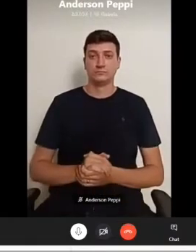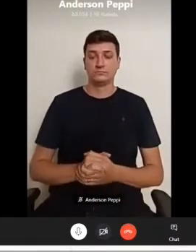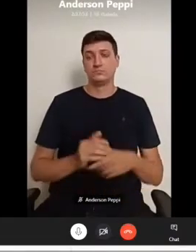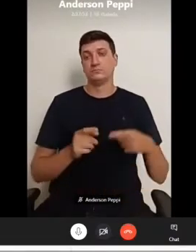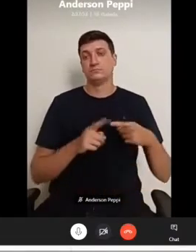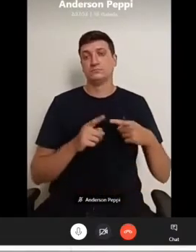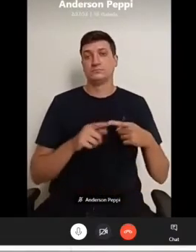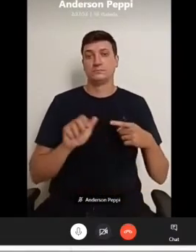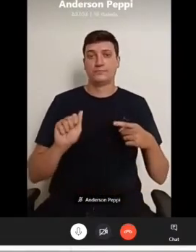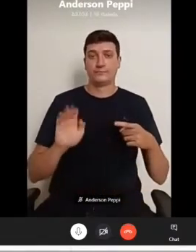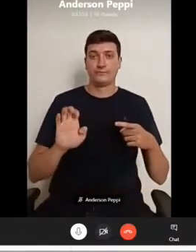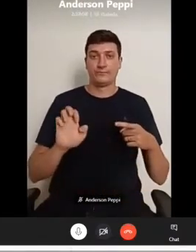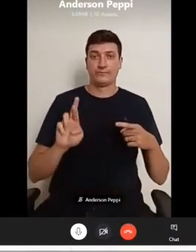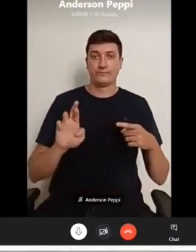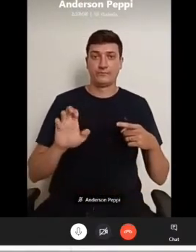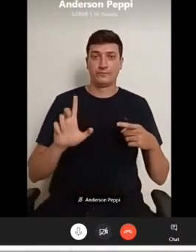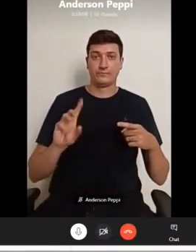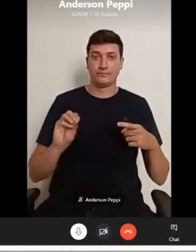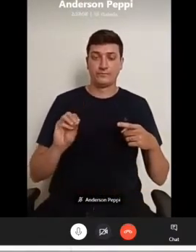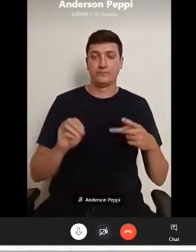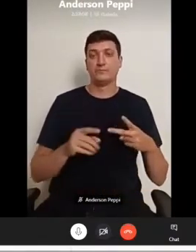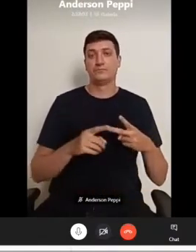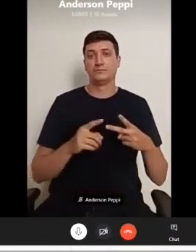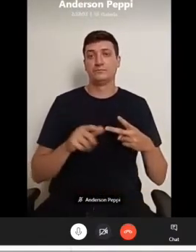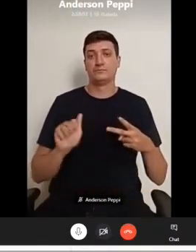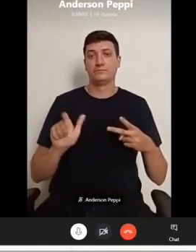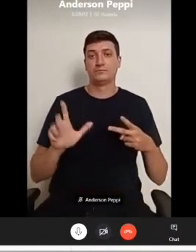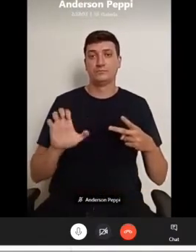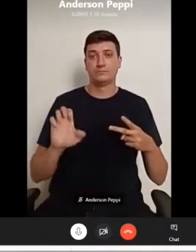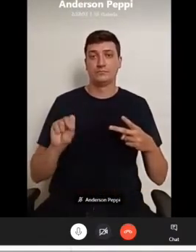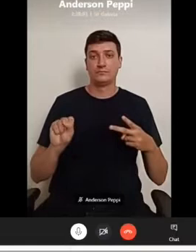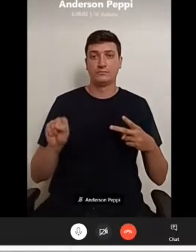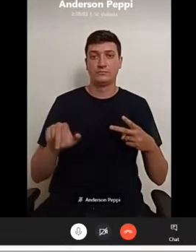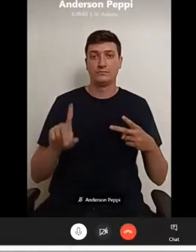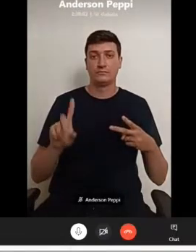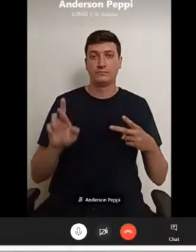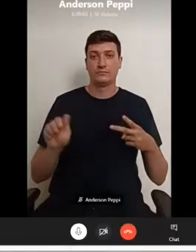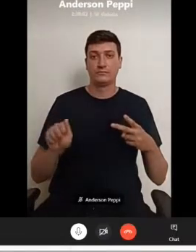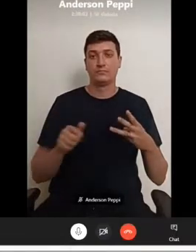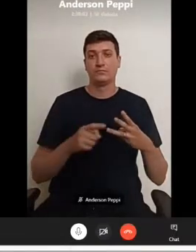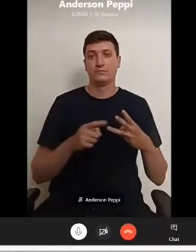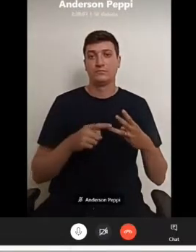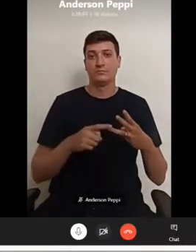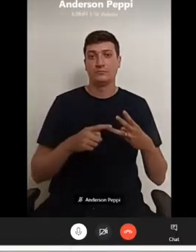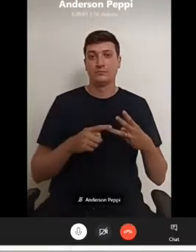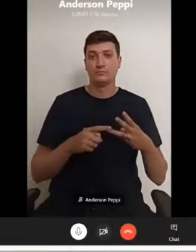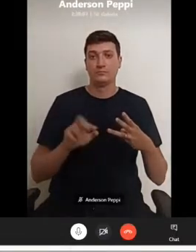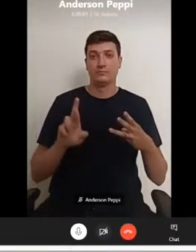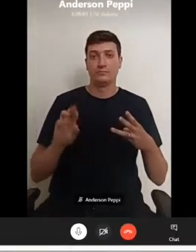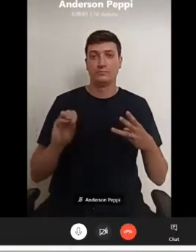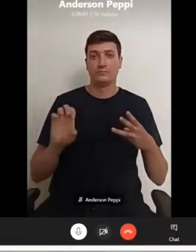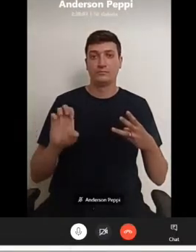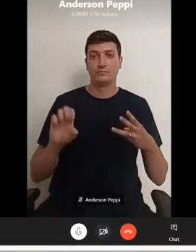Costa Neto, Alessandra Luquezzi de Oliveira e Roseli Antunes da Silva e Elo.